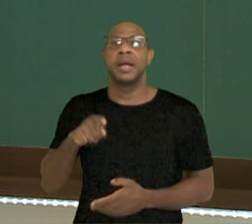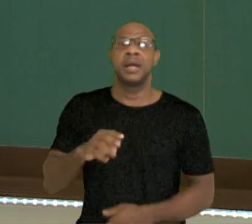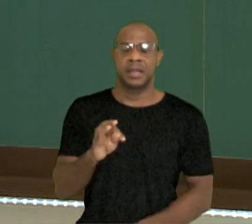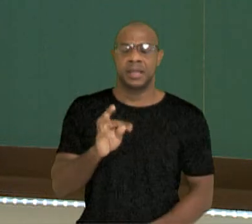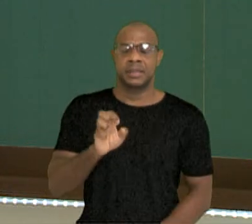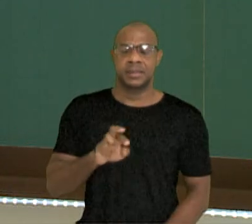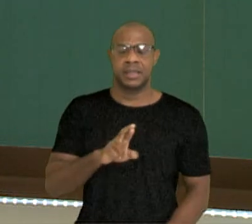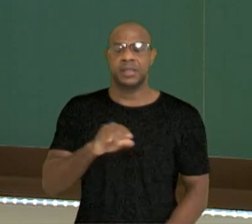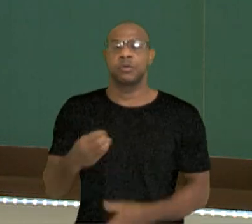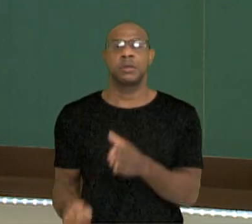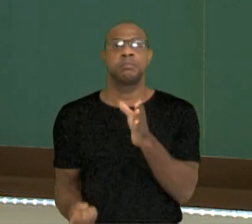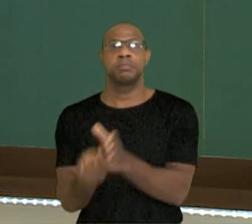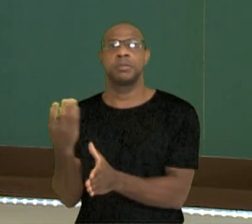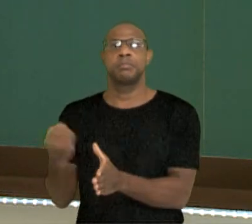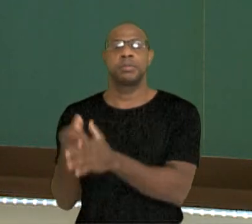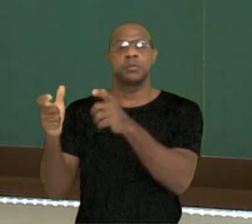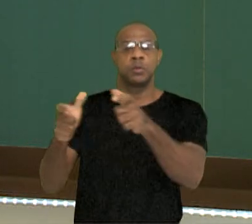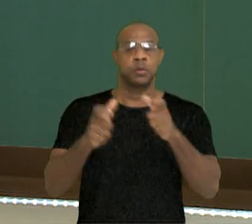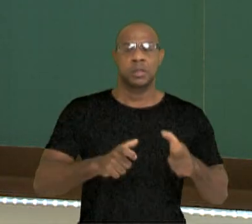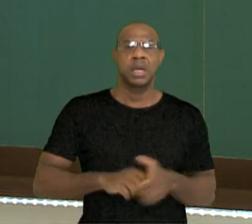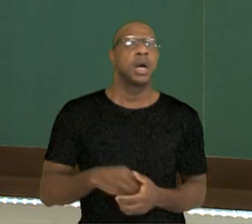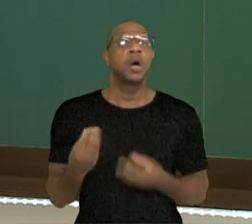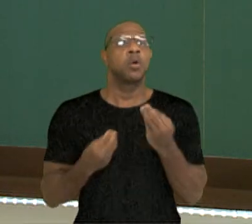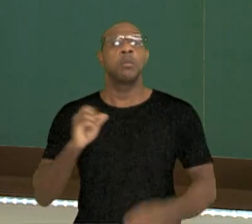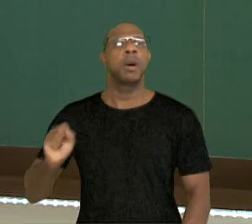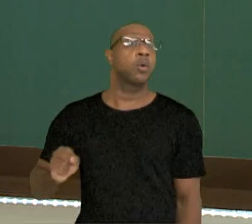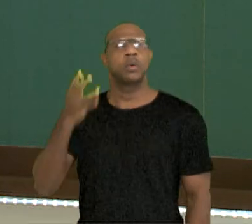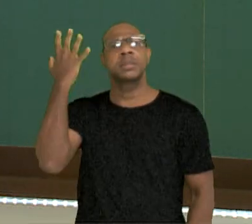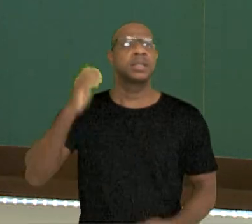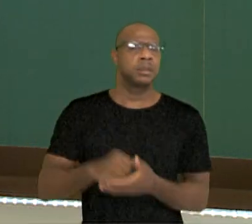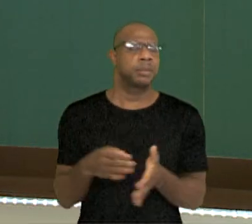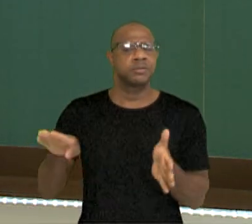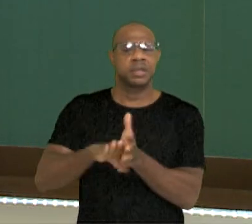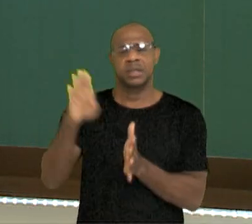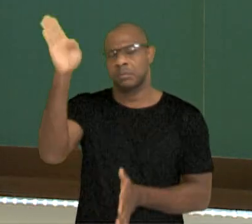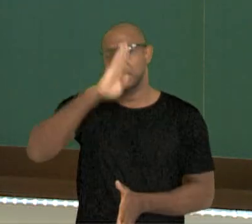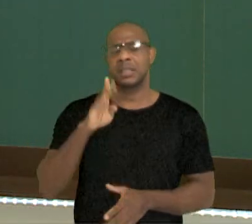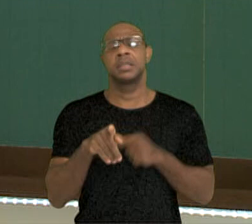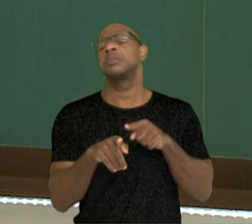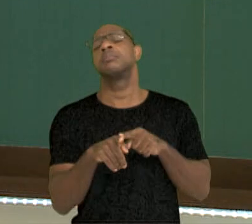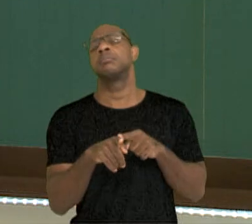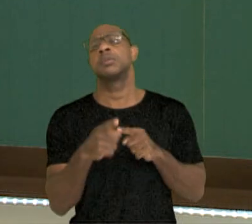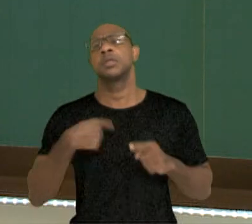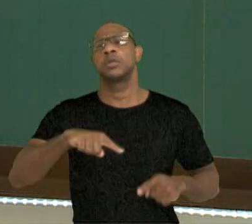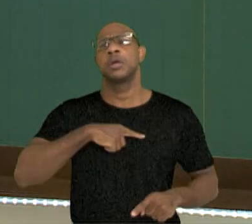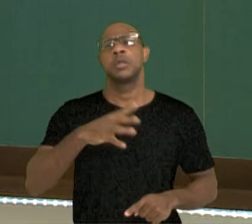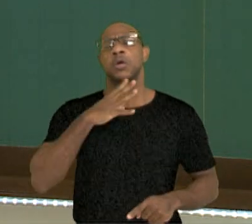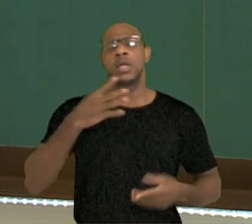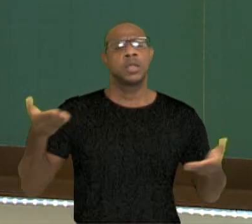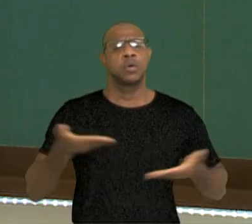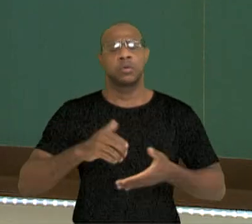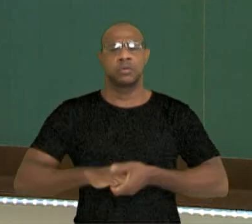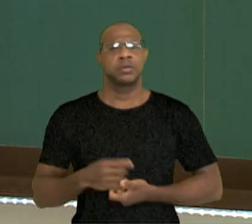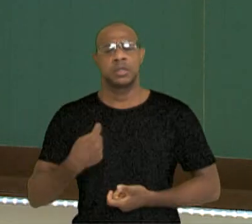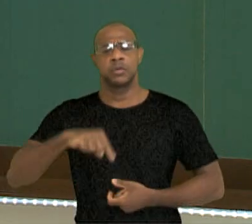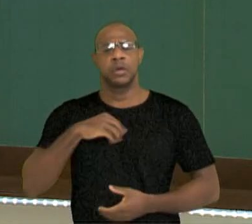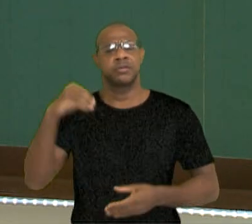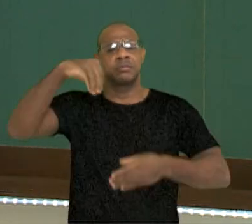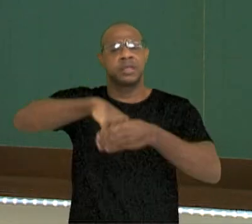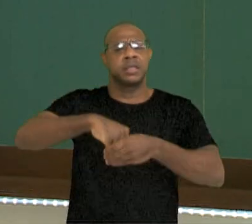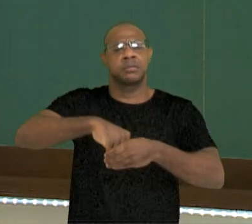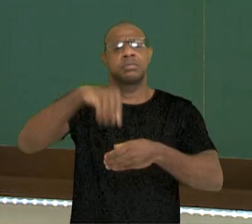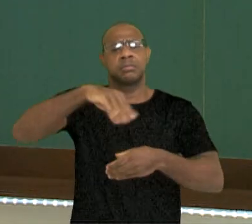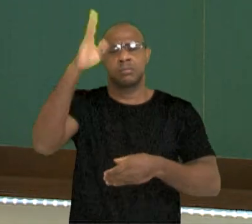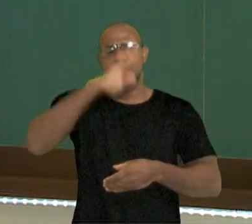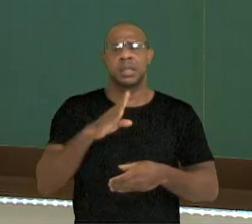e a formação. Como é que aconteceu para chegar no Brasil que nós conhecemos hoje? E a gente fazer parte deste